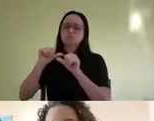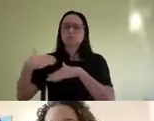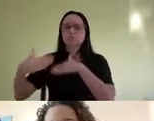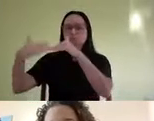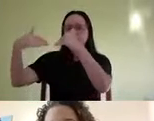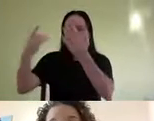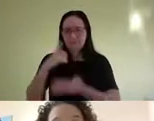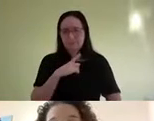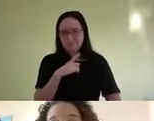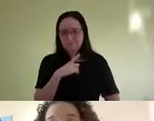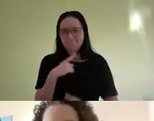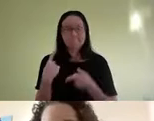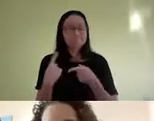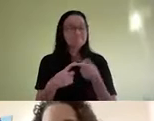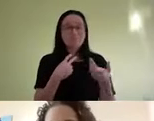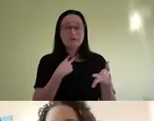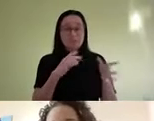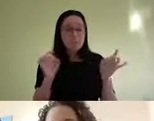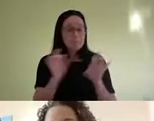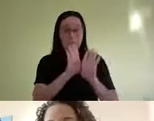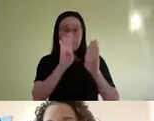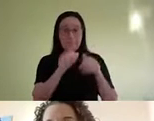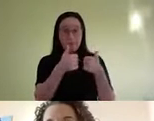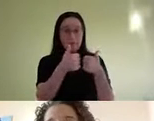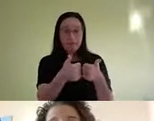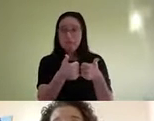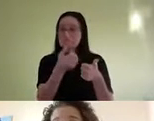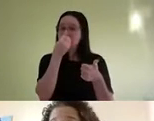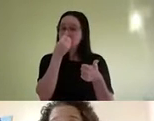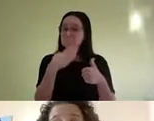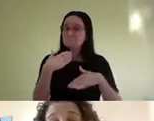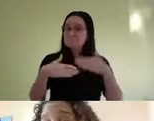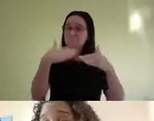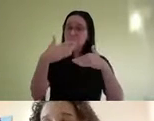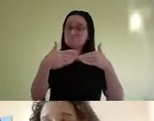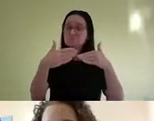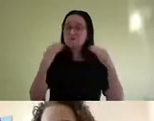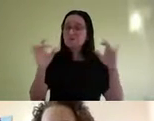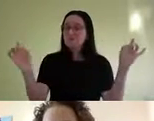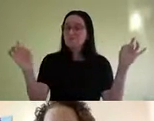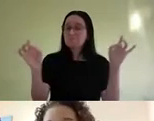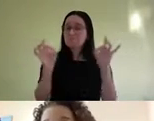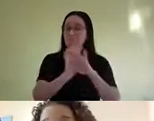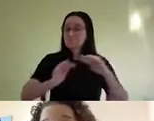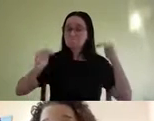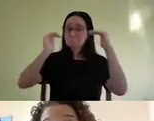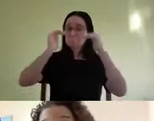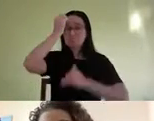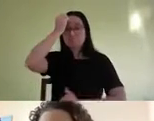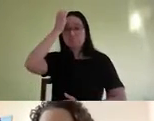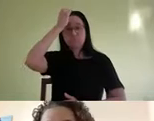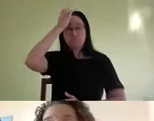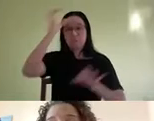pode achar que está tudo bem, a gente nunca pode achar que a gente chegou no nosso supra-sumo do conhecimento, porque, gente,